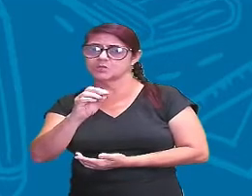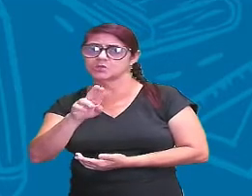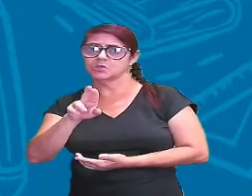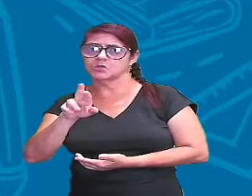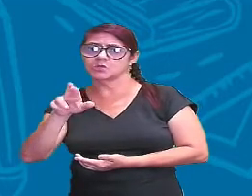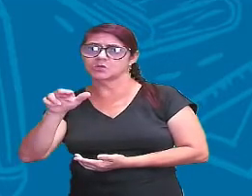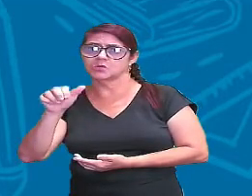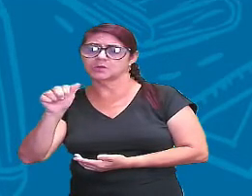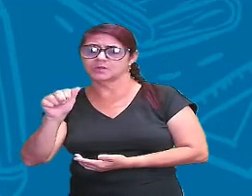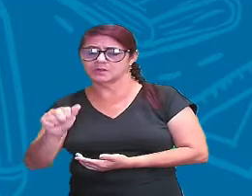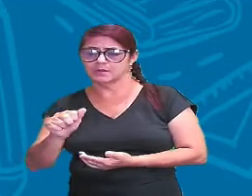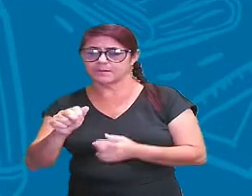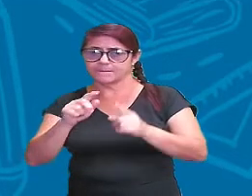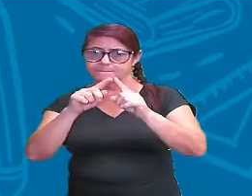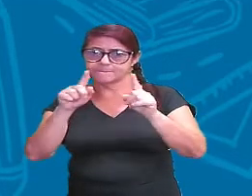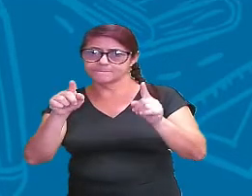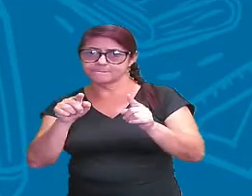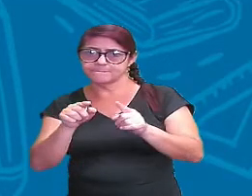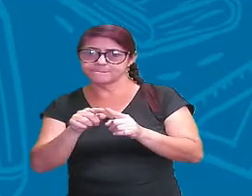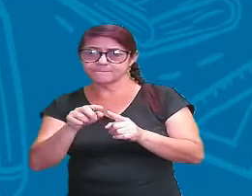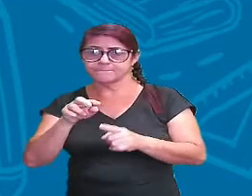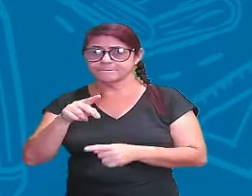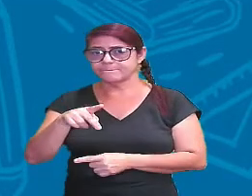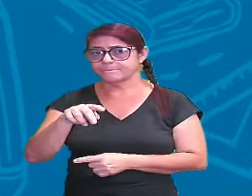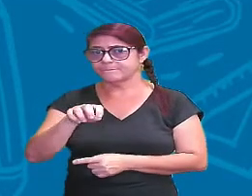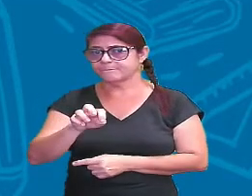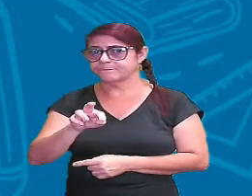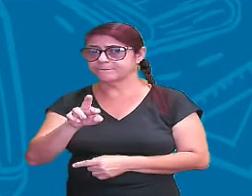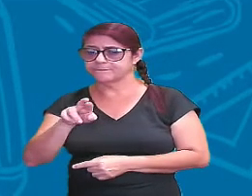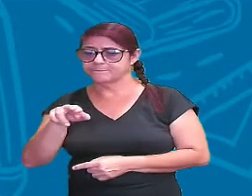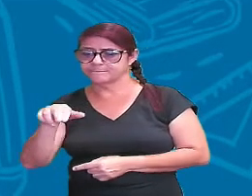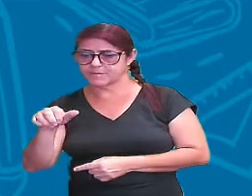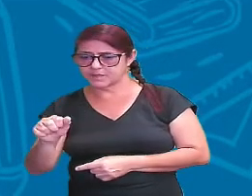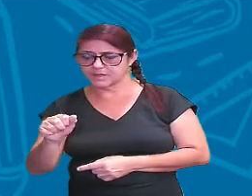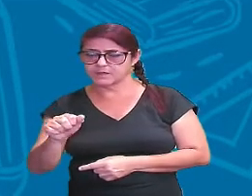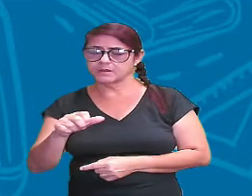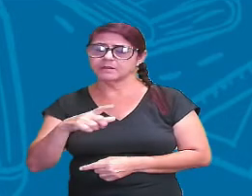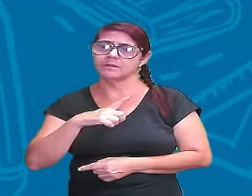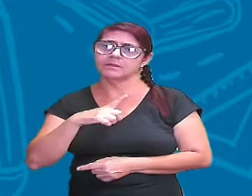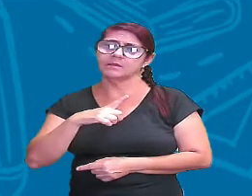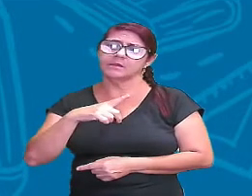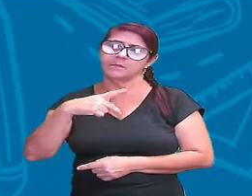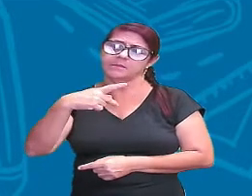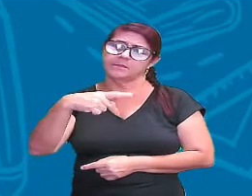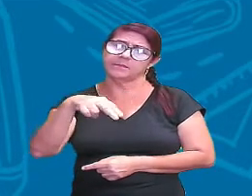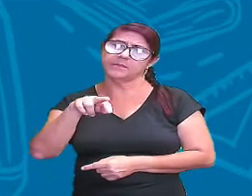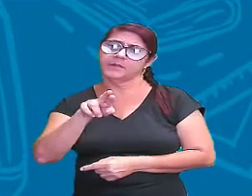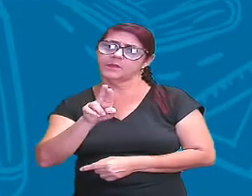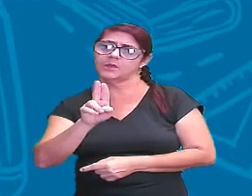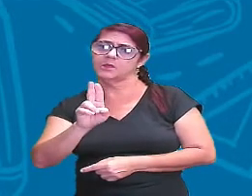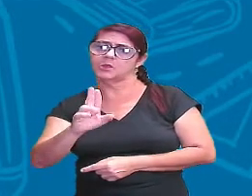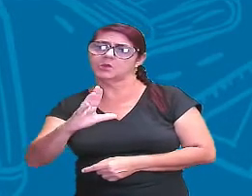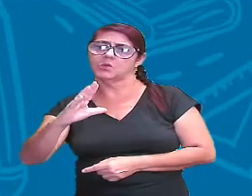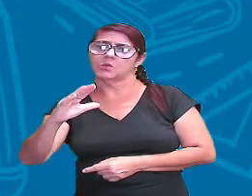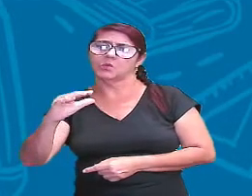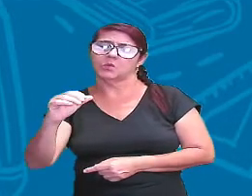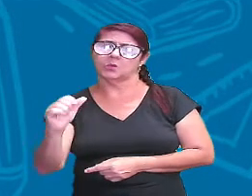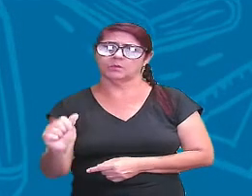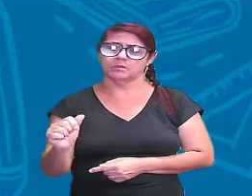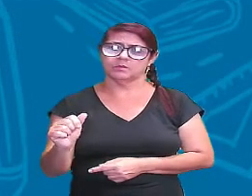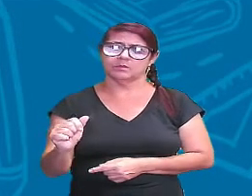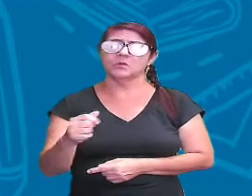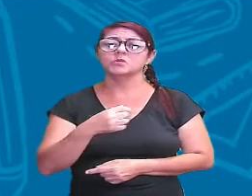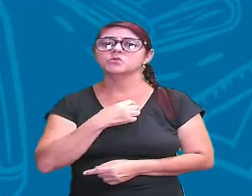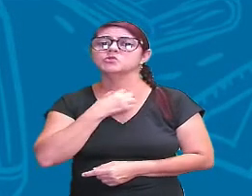temos perra e temos peruca. Olha só como é que a gente fala. Então,